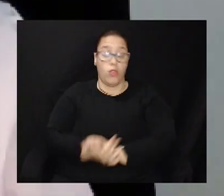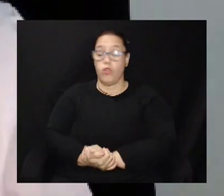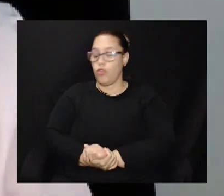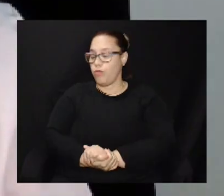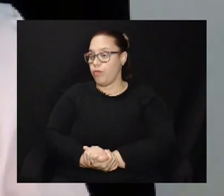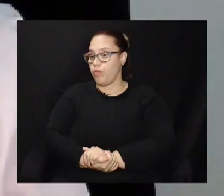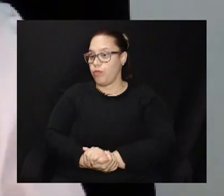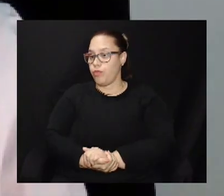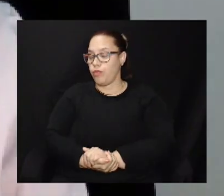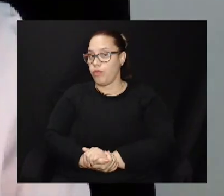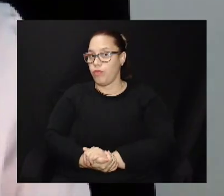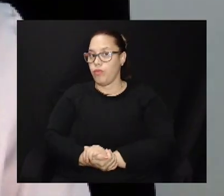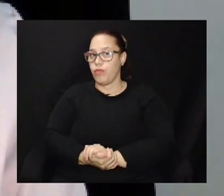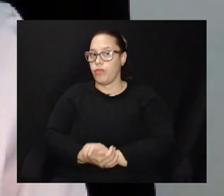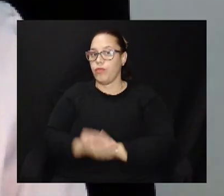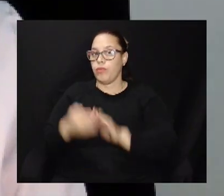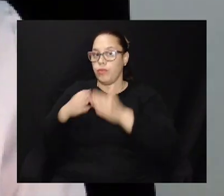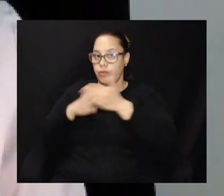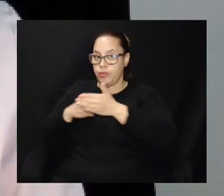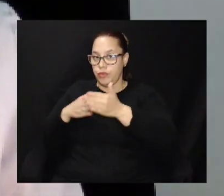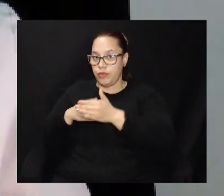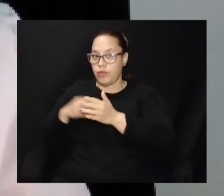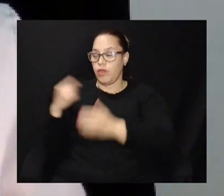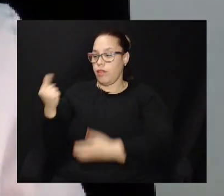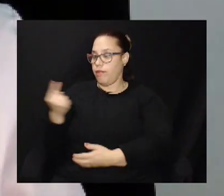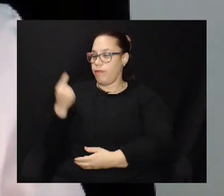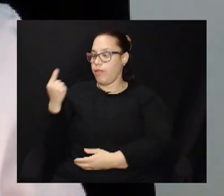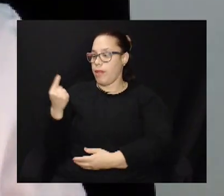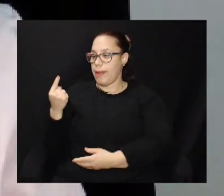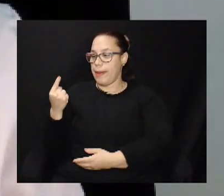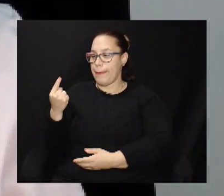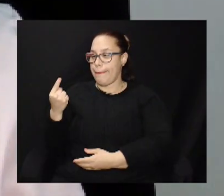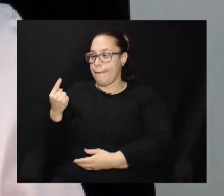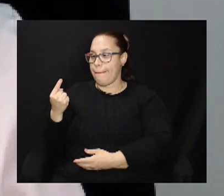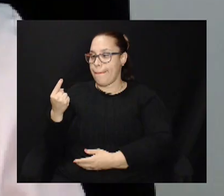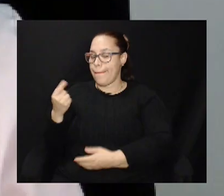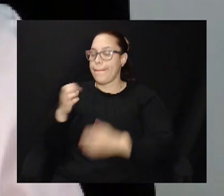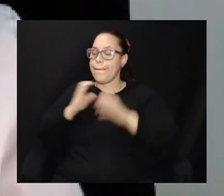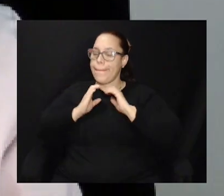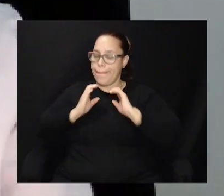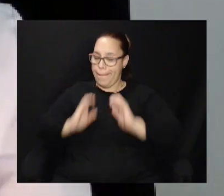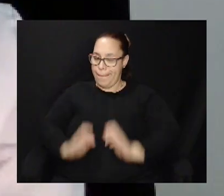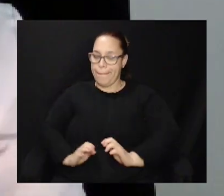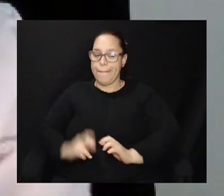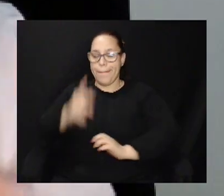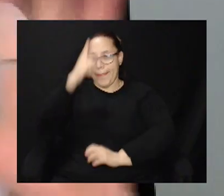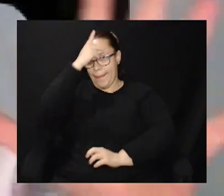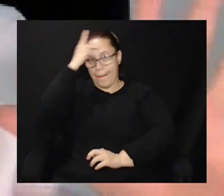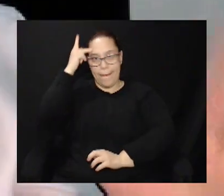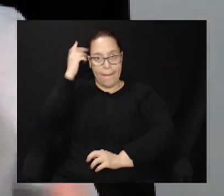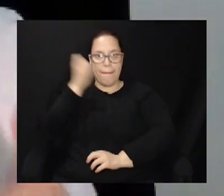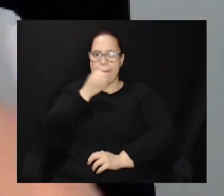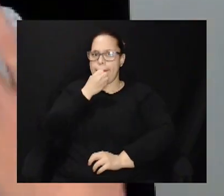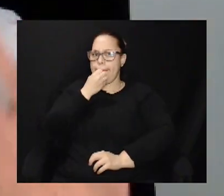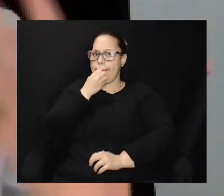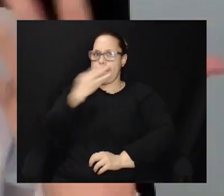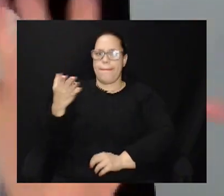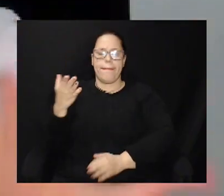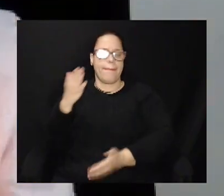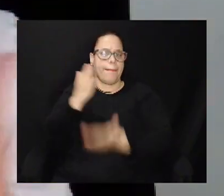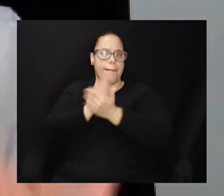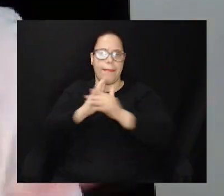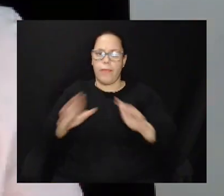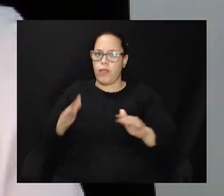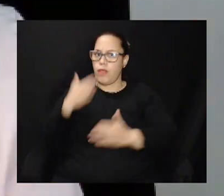Essa questão do limite é muito individual, assim, eu trabalho muito com essa parte de comportamento, então tem pessoas que lidam muito bem de cortar totalmente o açúcar, não tem tanta